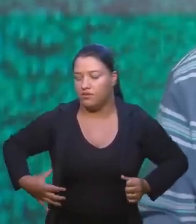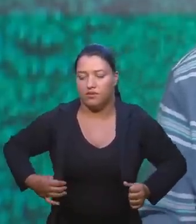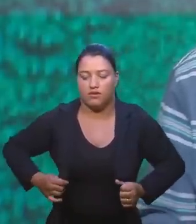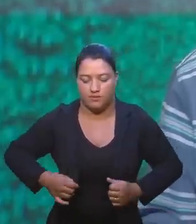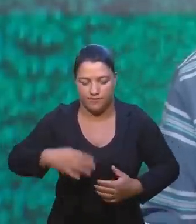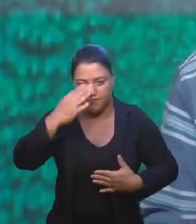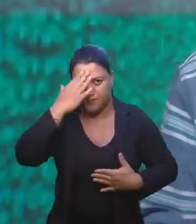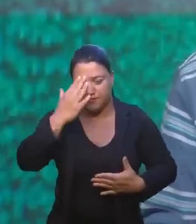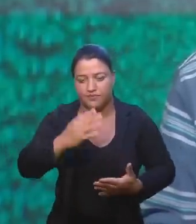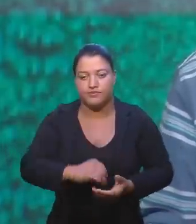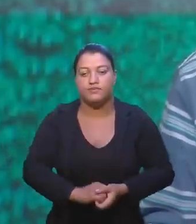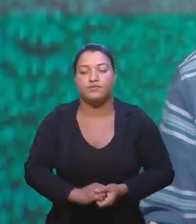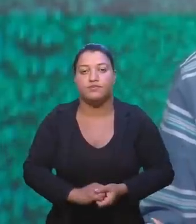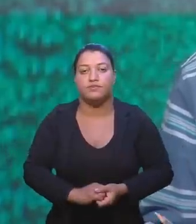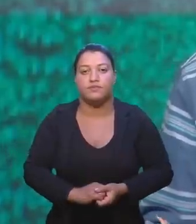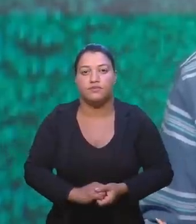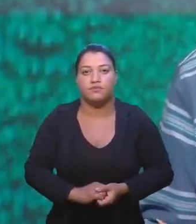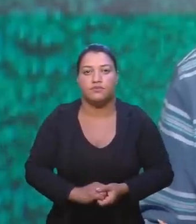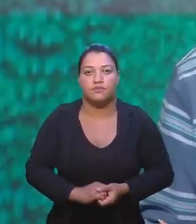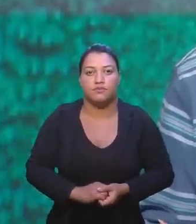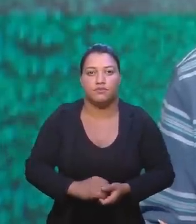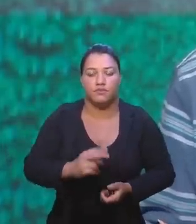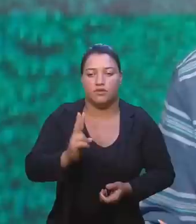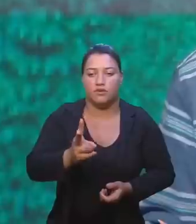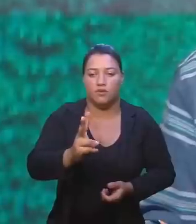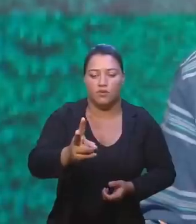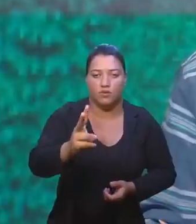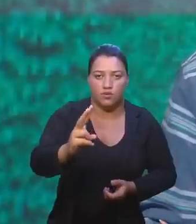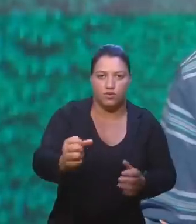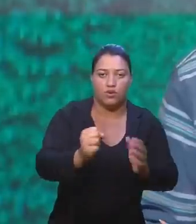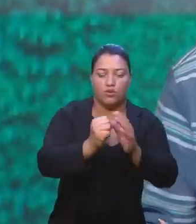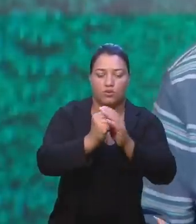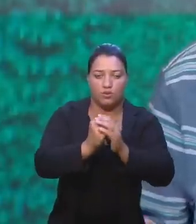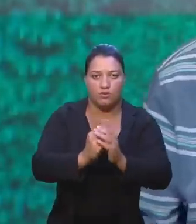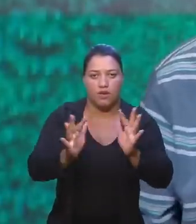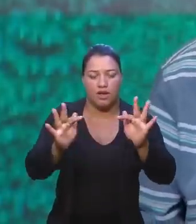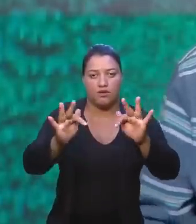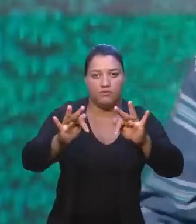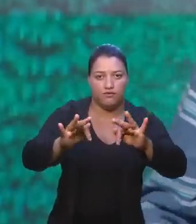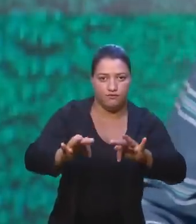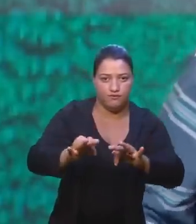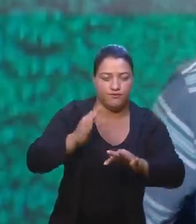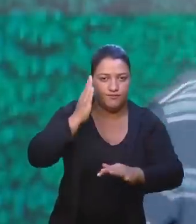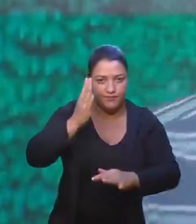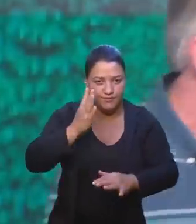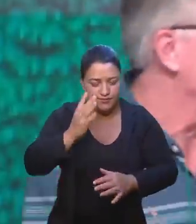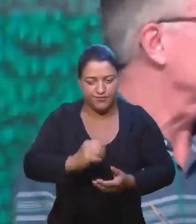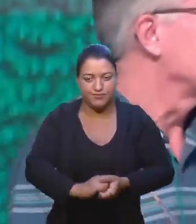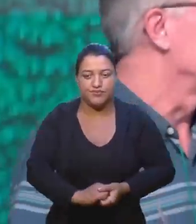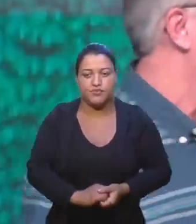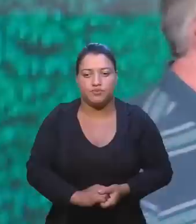Obrigado. Para que conduza nossos pensamentos em prece para encerrarmos a atividade. Por favor.